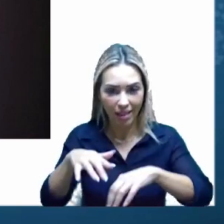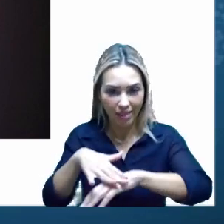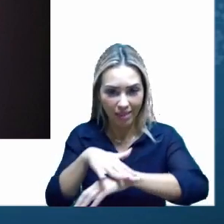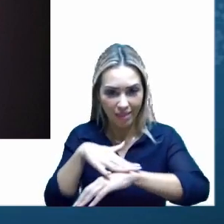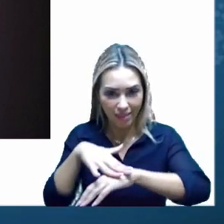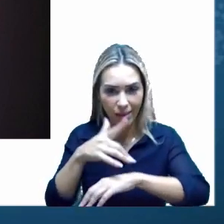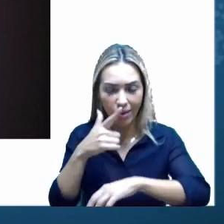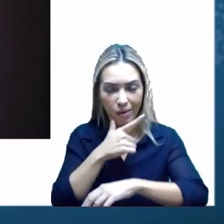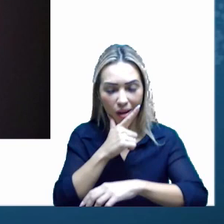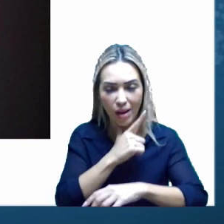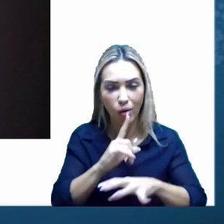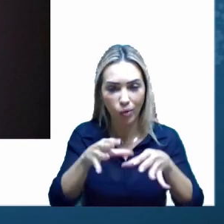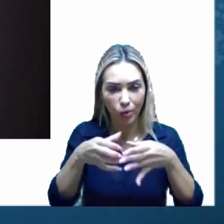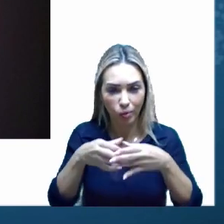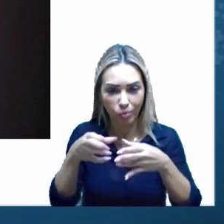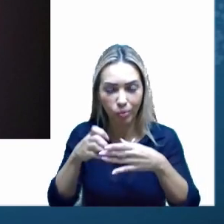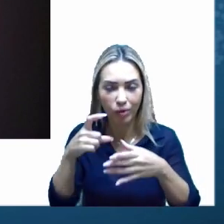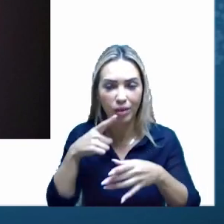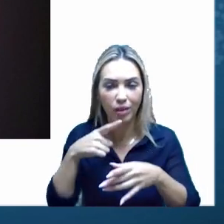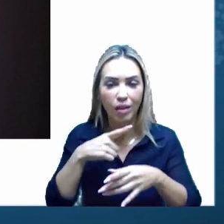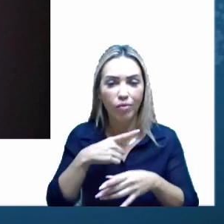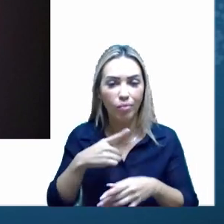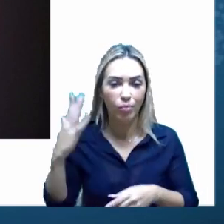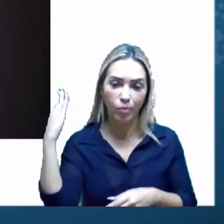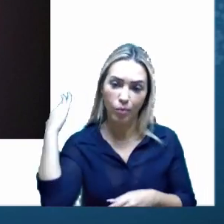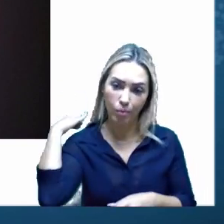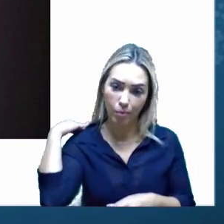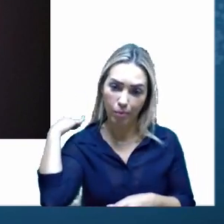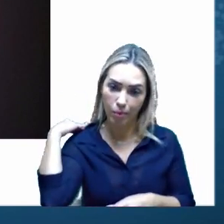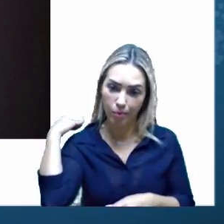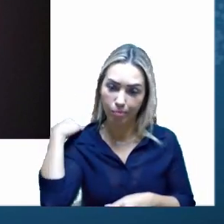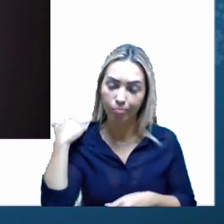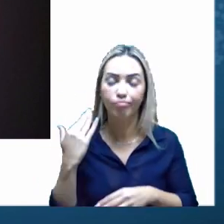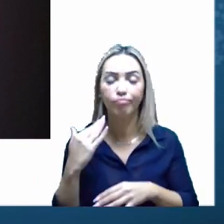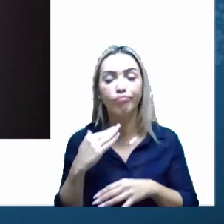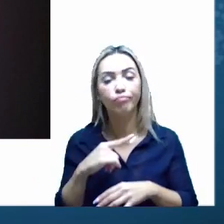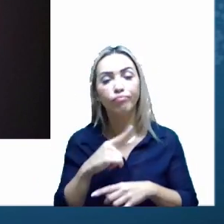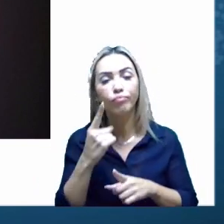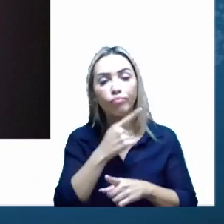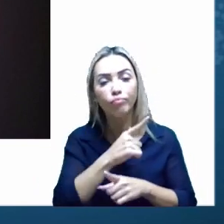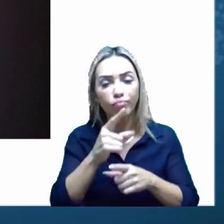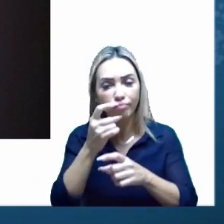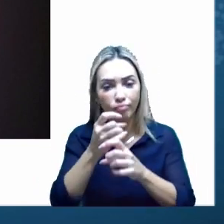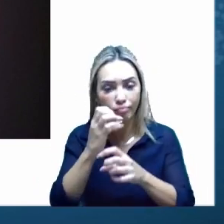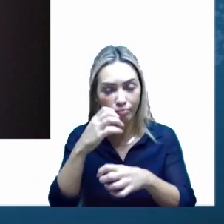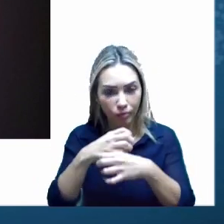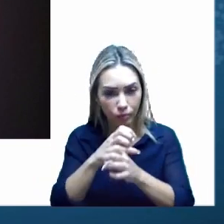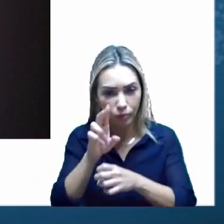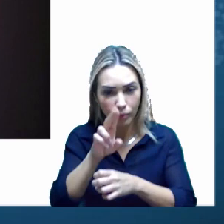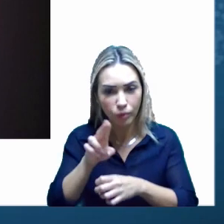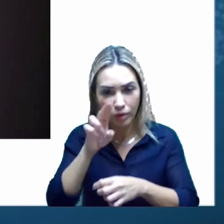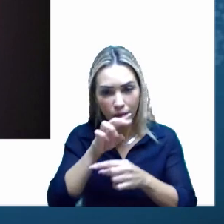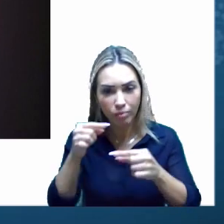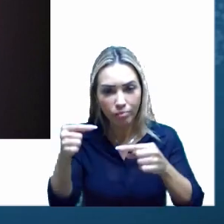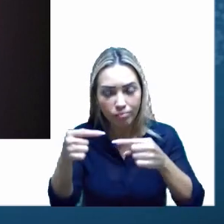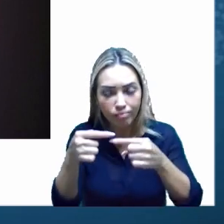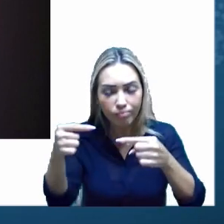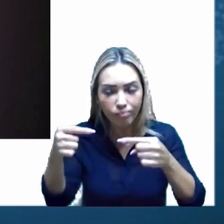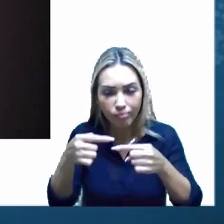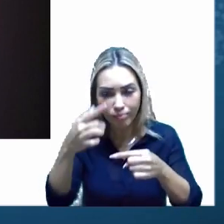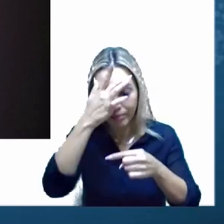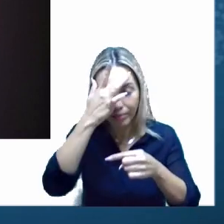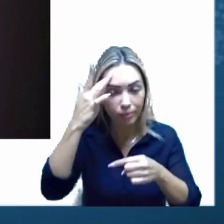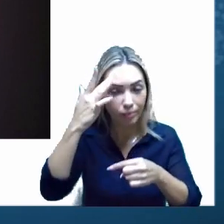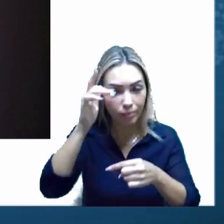gente fez biópsias de pulmão e usando as agulhas em pacientes que tinham